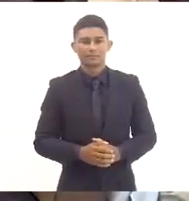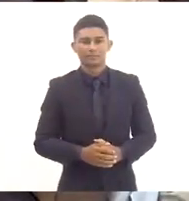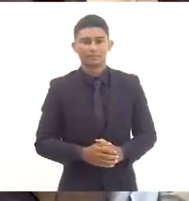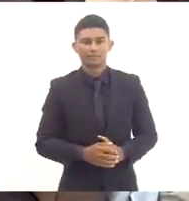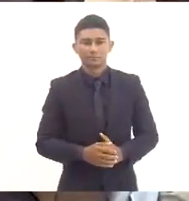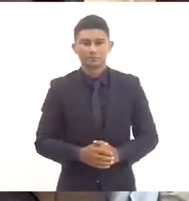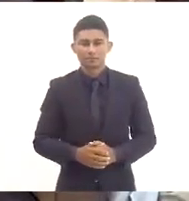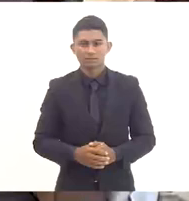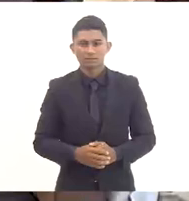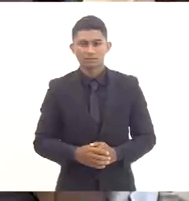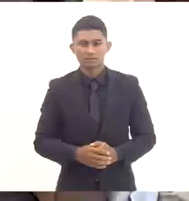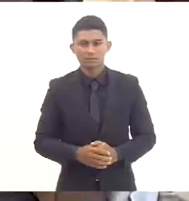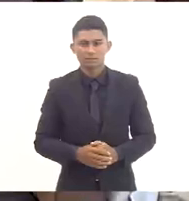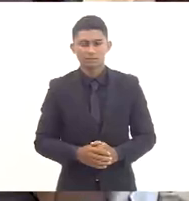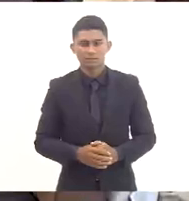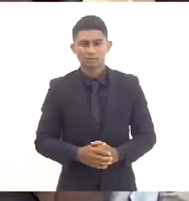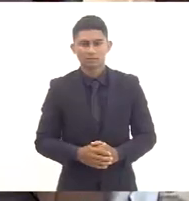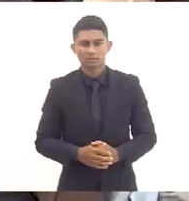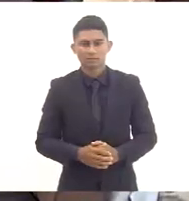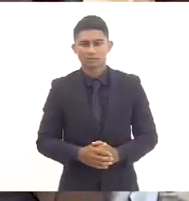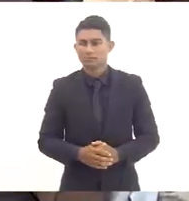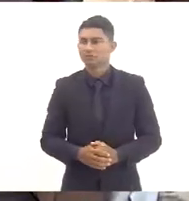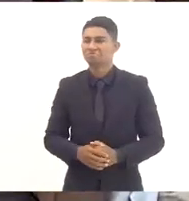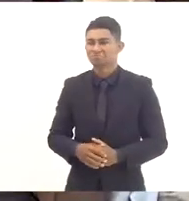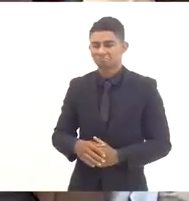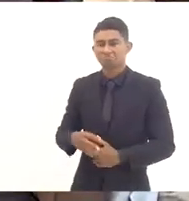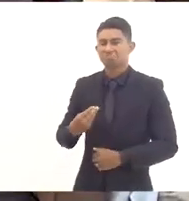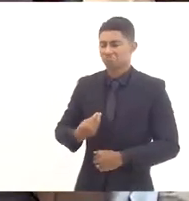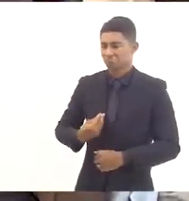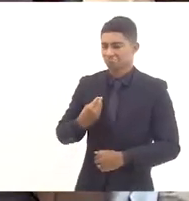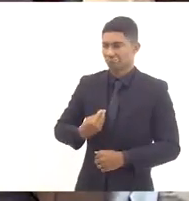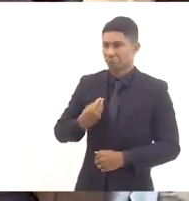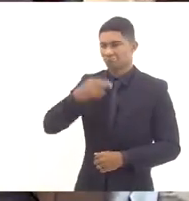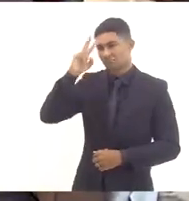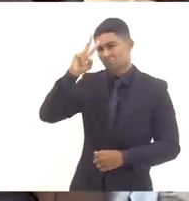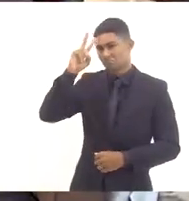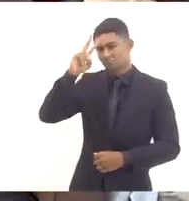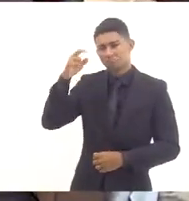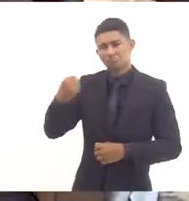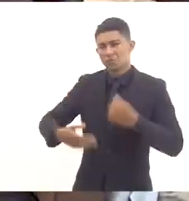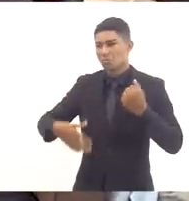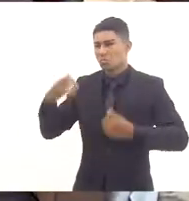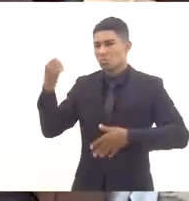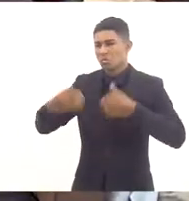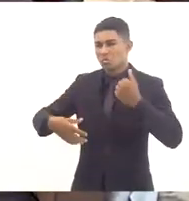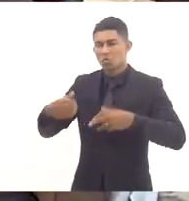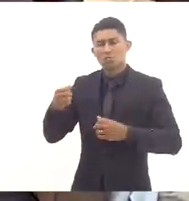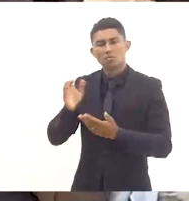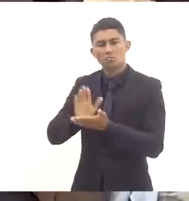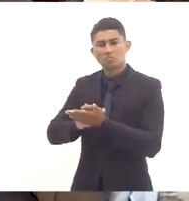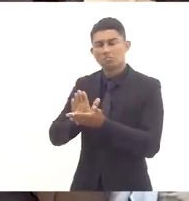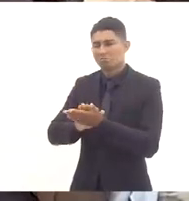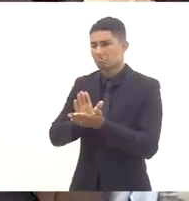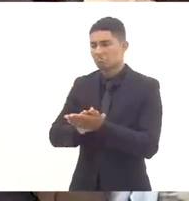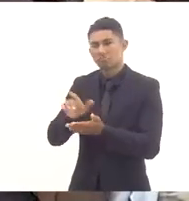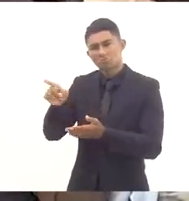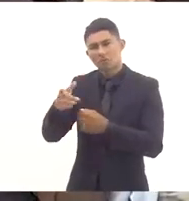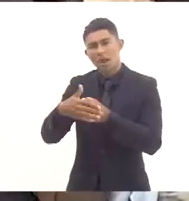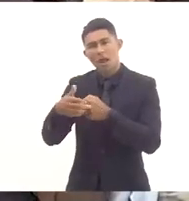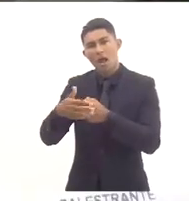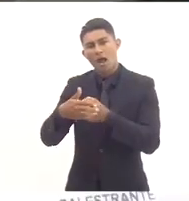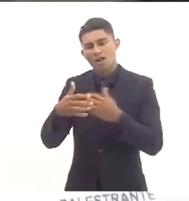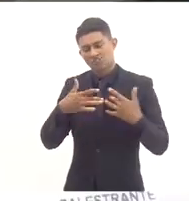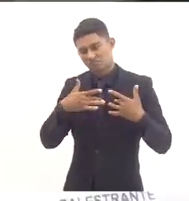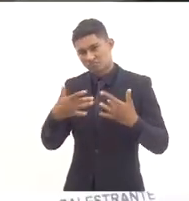E que história de vida hein parabéns mãe parabéns pelo carinho e dedicação